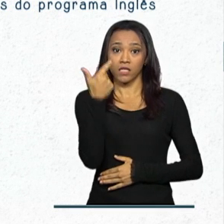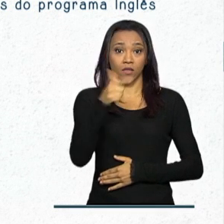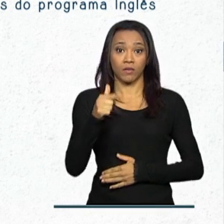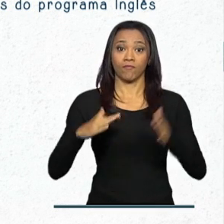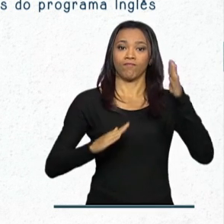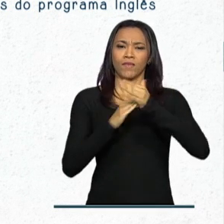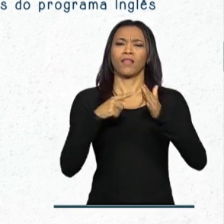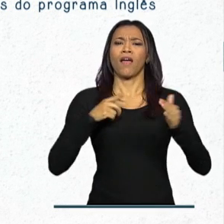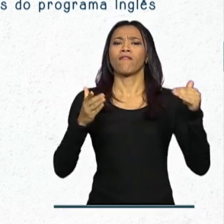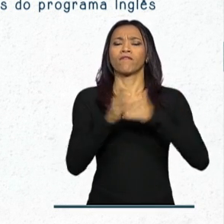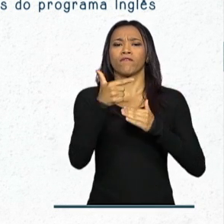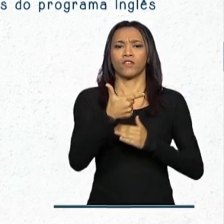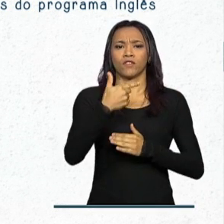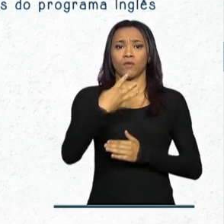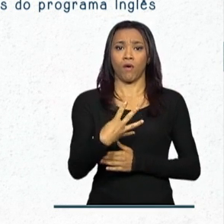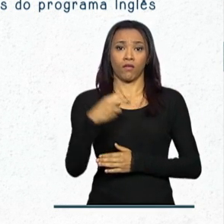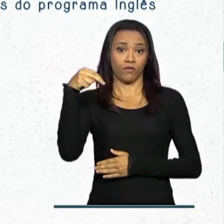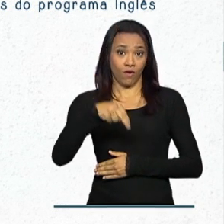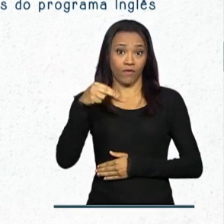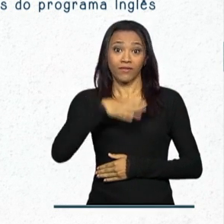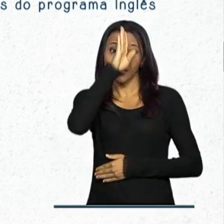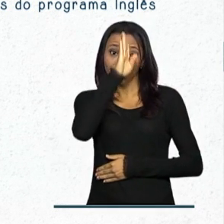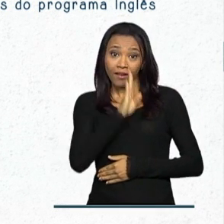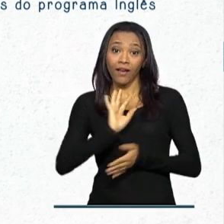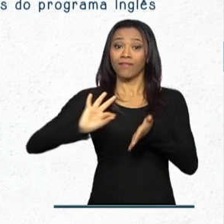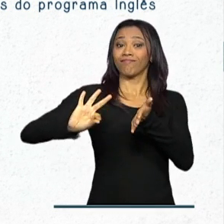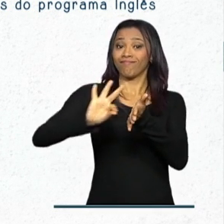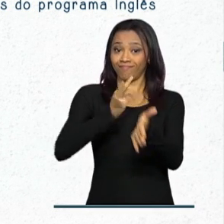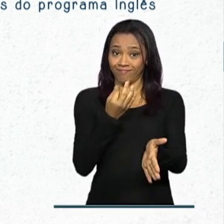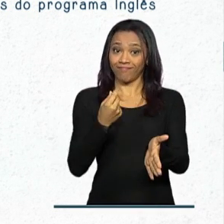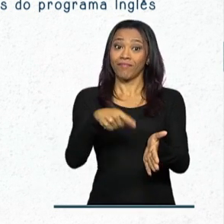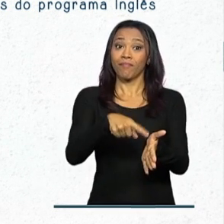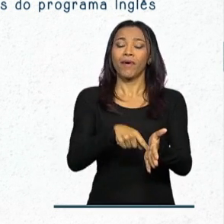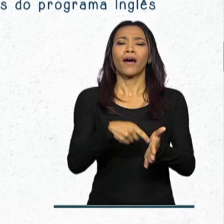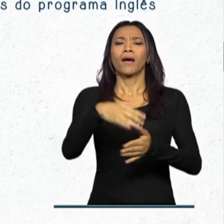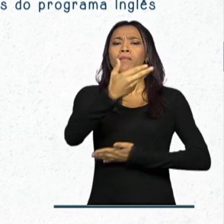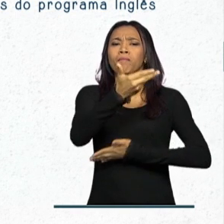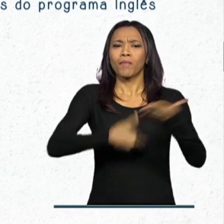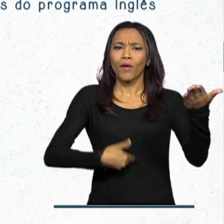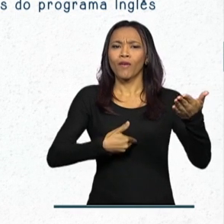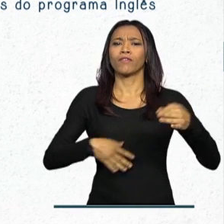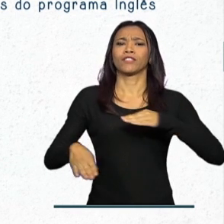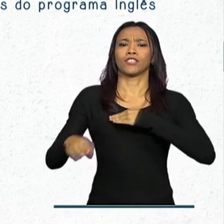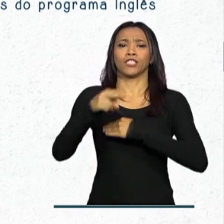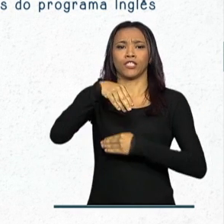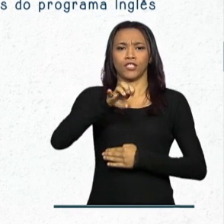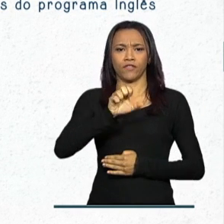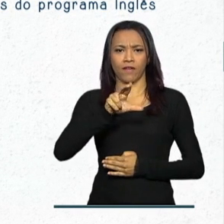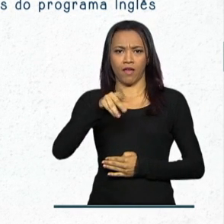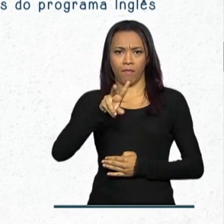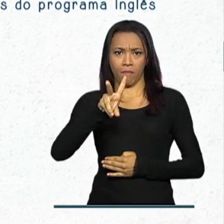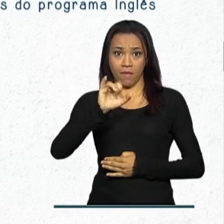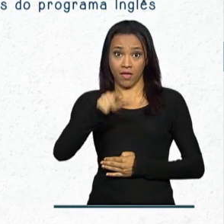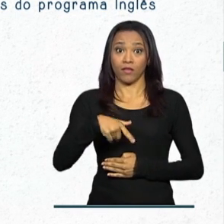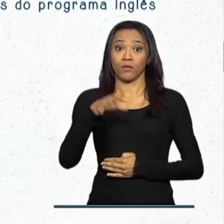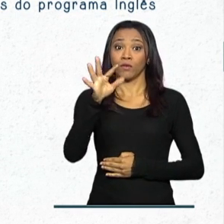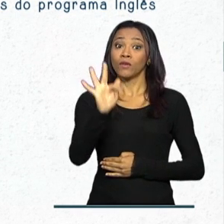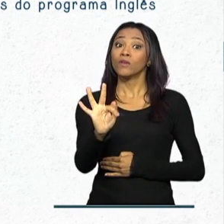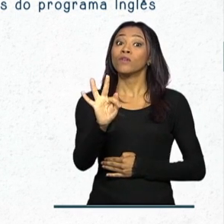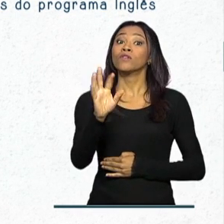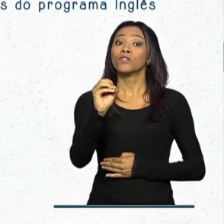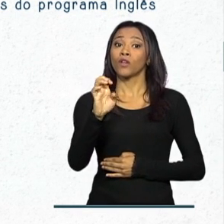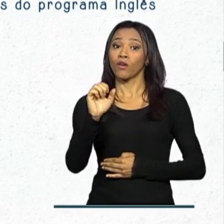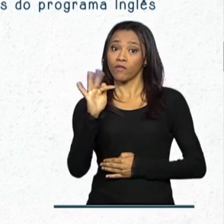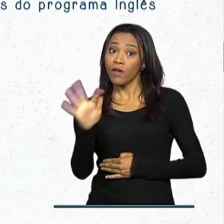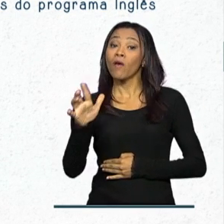24 de novembro para se inscrever gratuitamente para os exames de nivelamento TOEFL. O teste mede o grau de conhecimento em